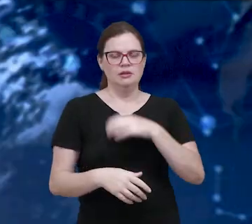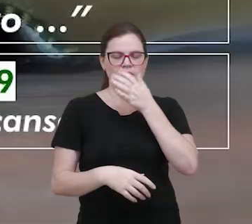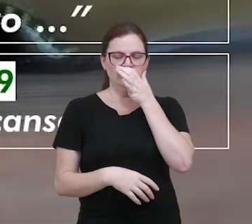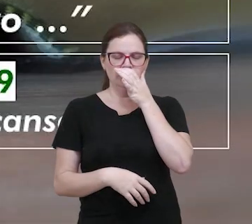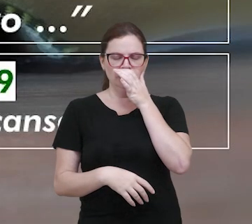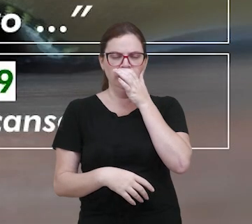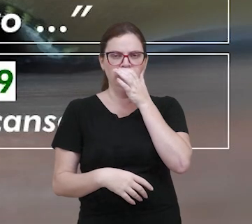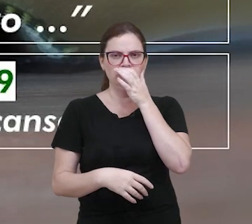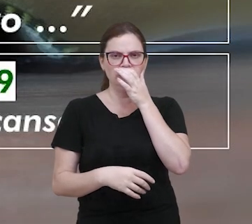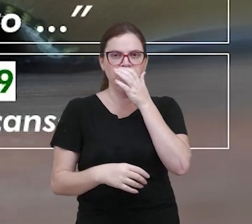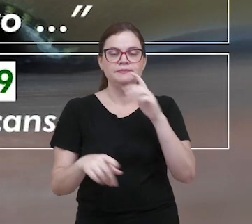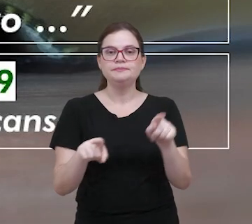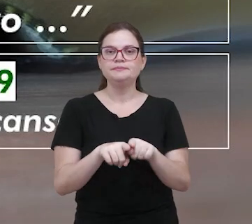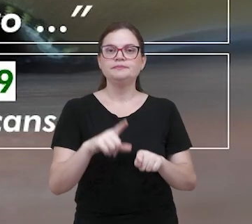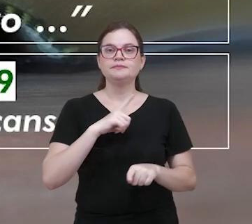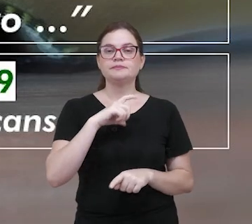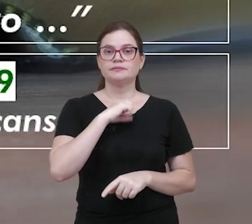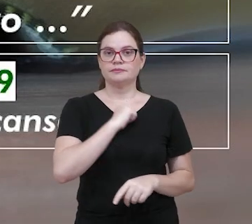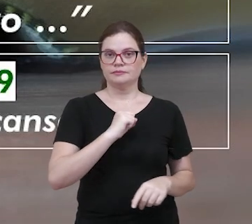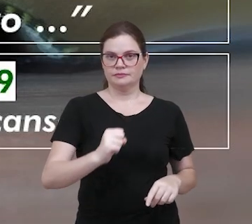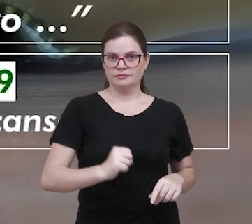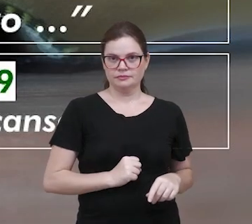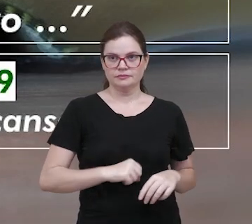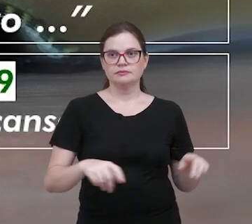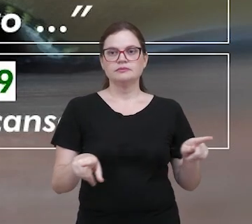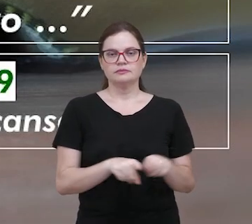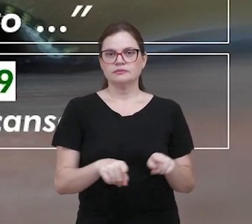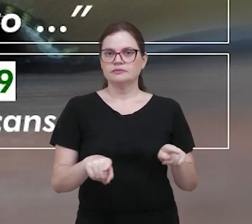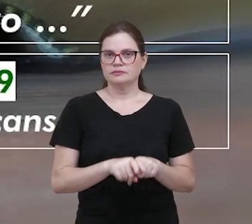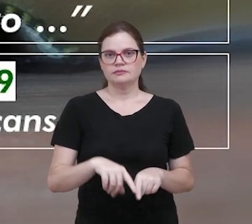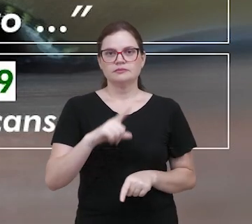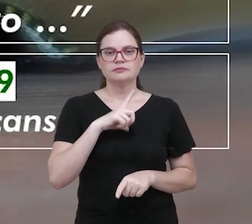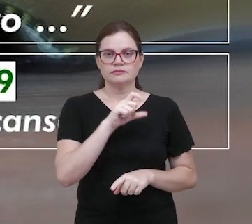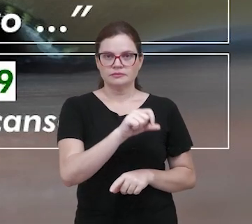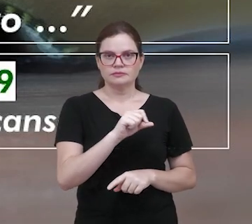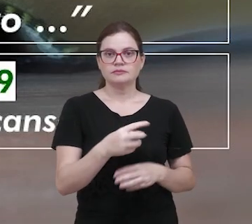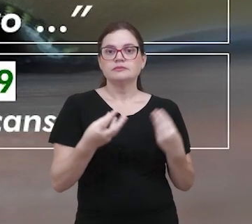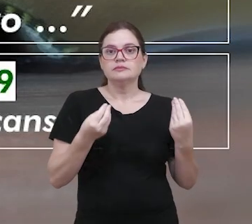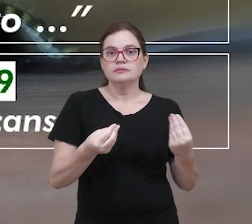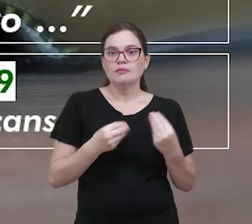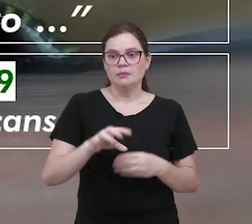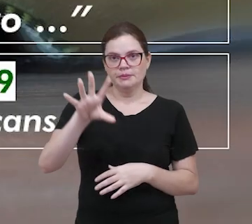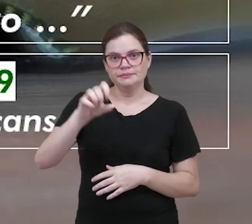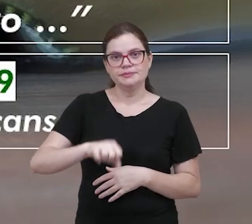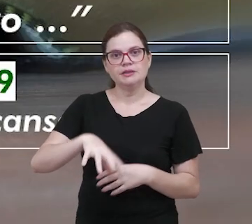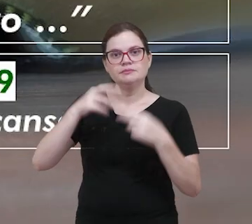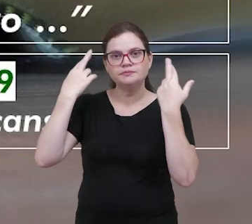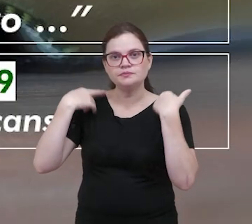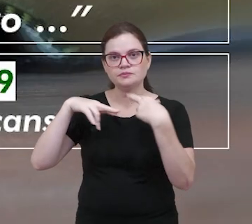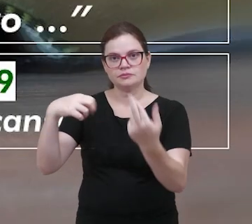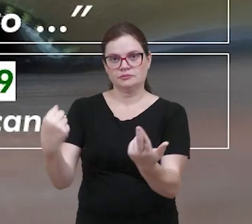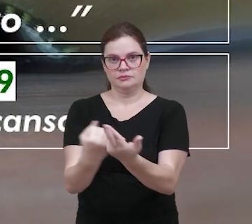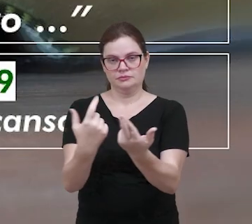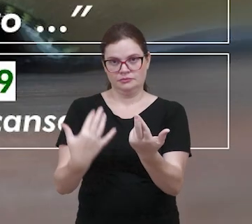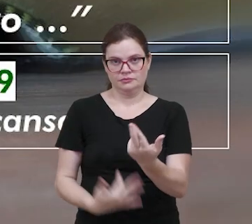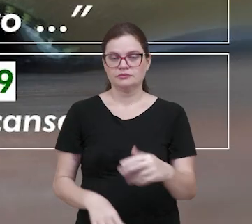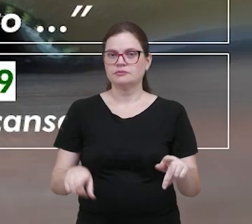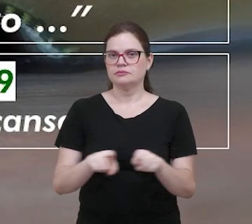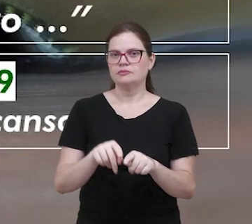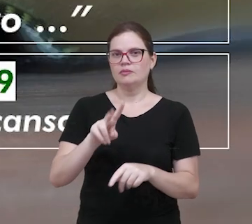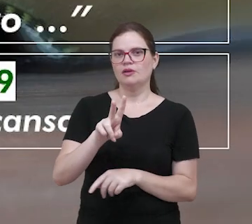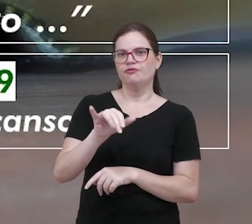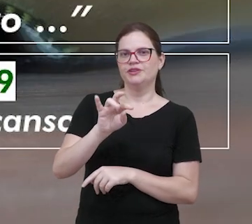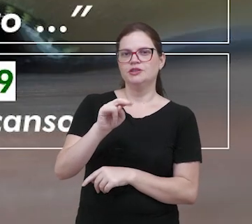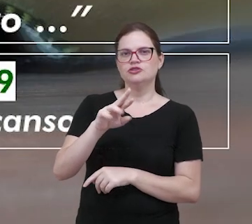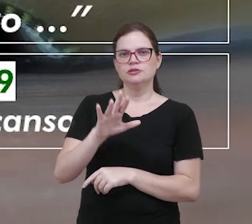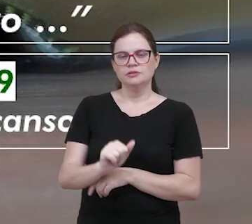templo, tinha um sacerdote, tinha que ter o sacerdote para poder levar o sacrifício diante do Senhor, né? A vítima, que era o animal que ia